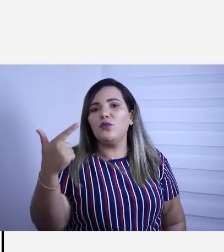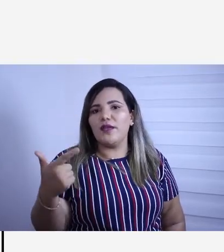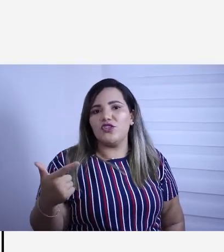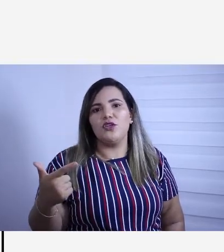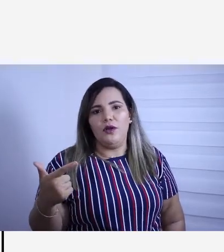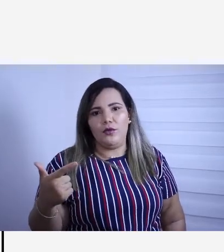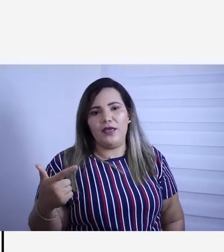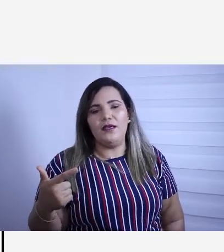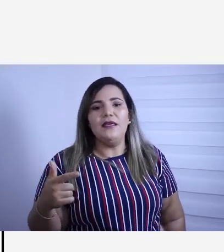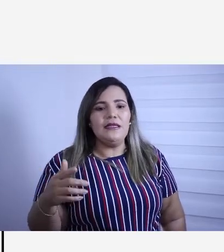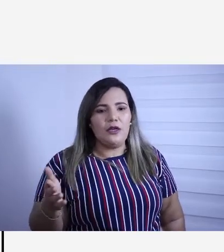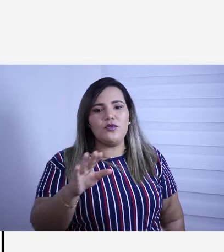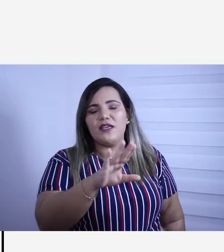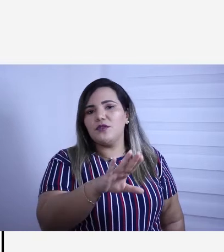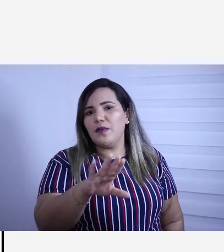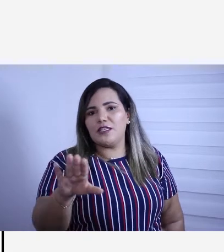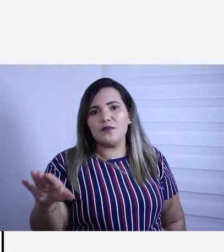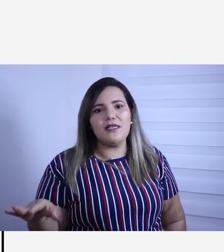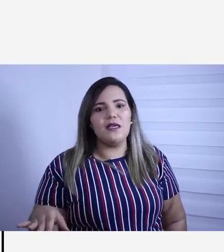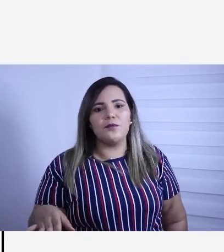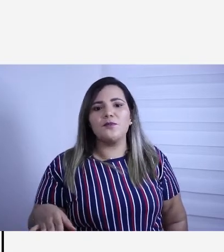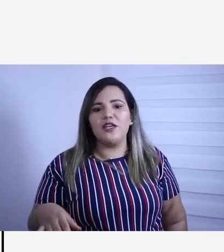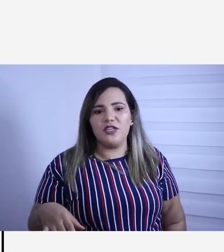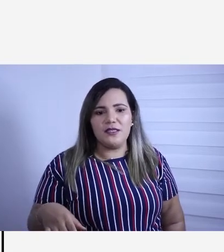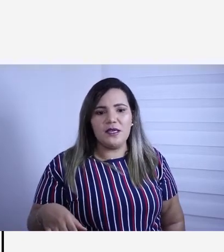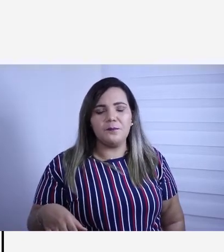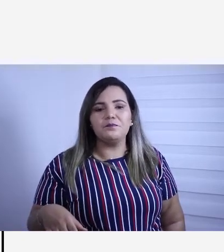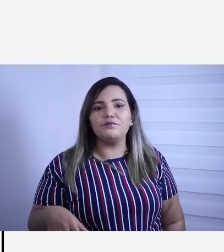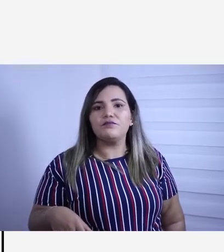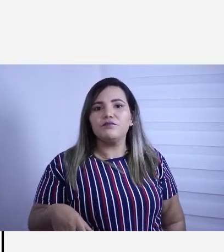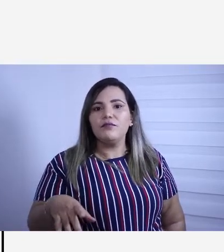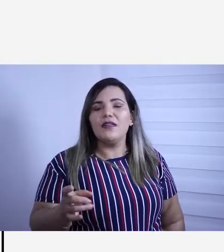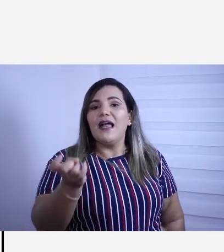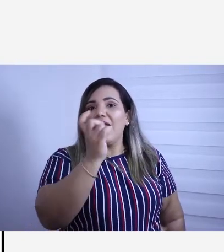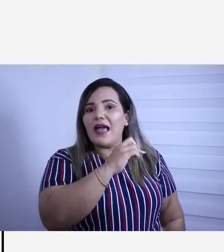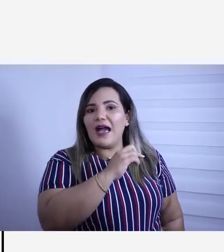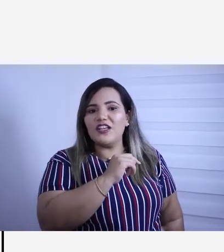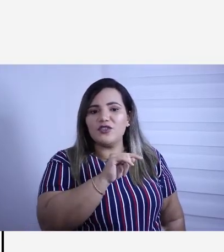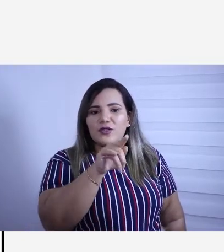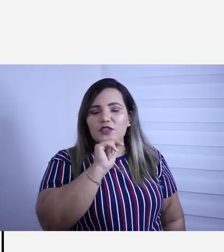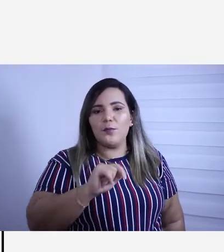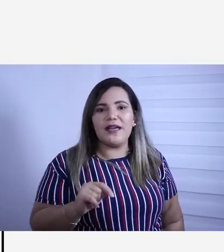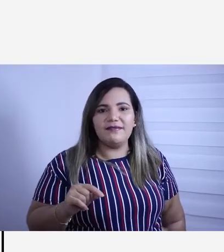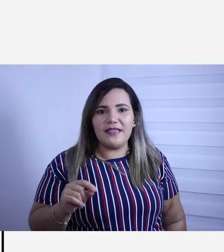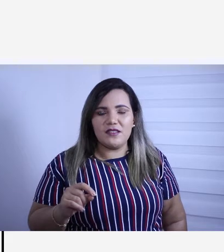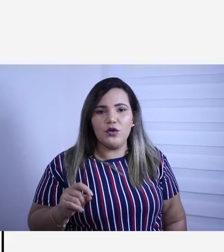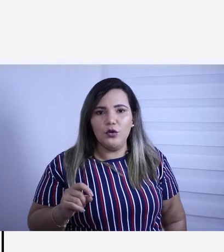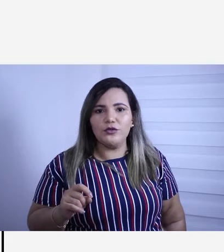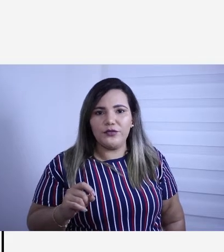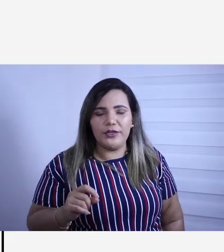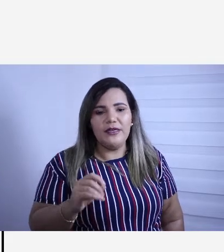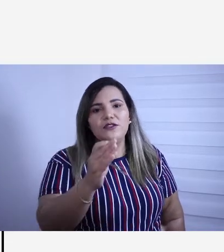quanto doente ok então usei os mesmos exemplos preste atenção lá a gente utilizou